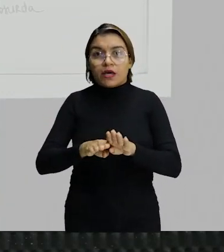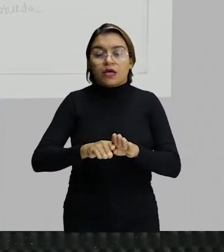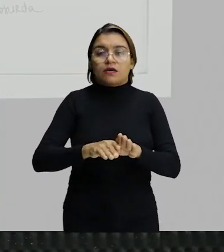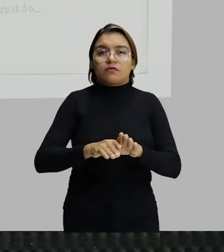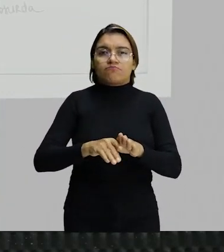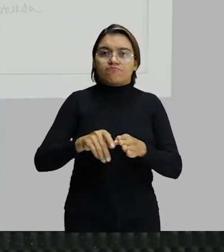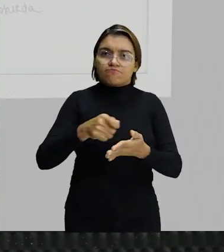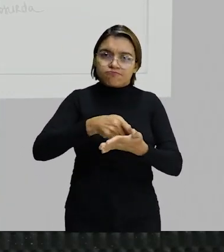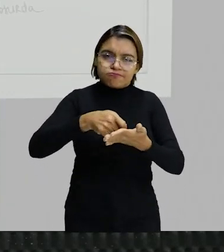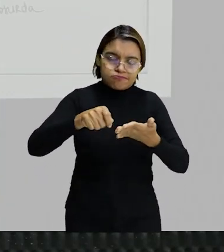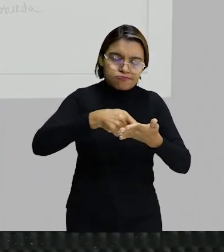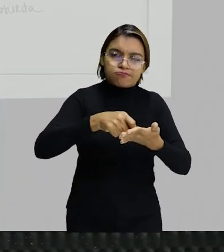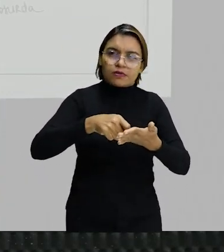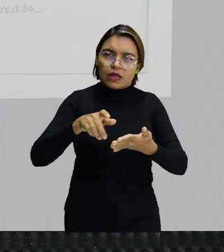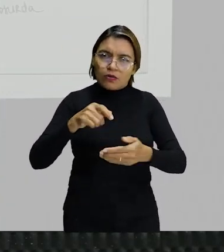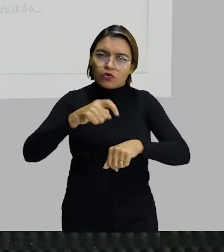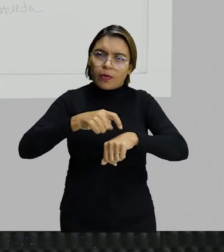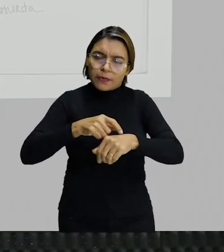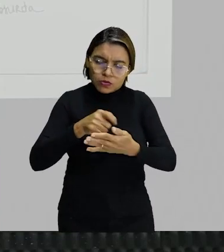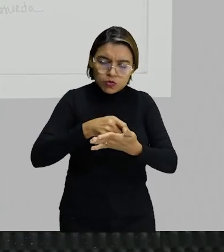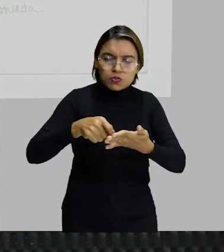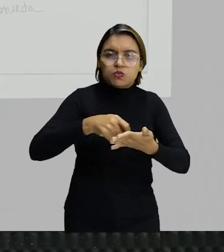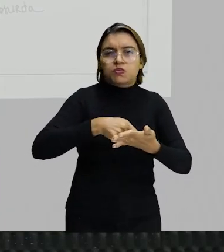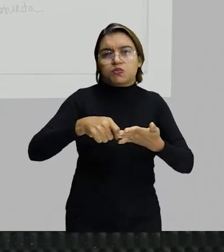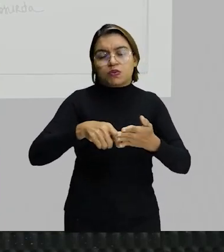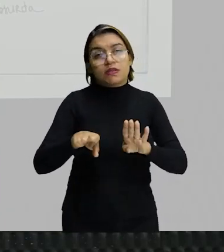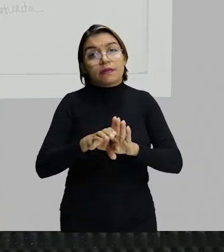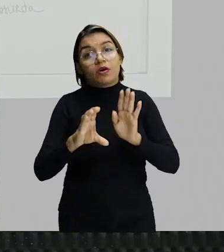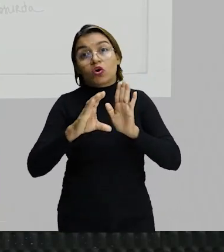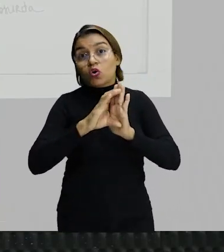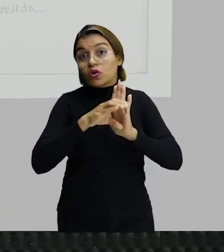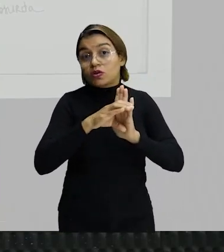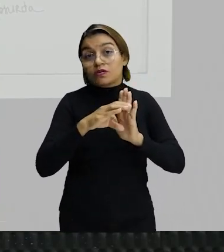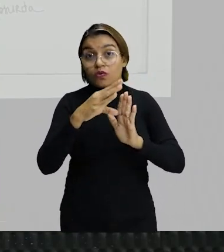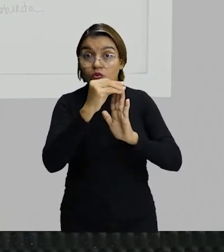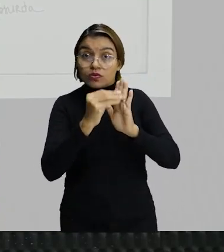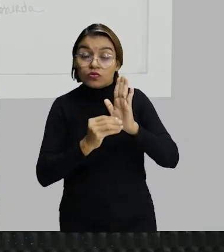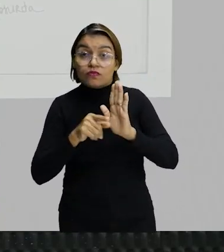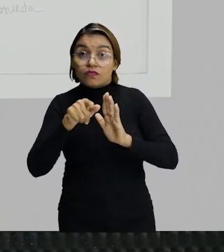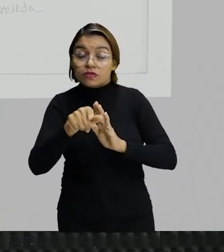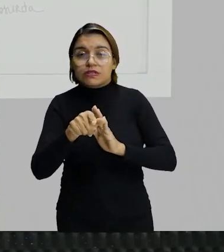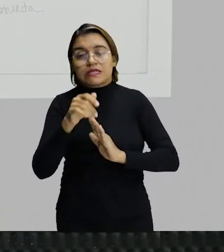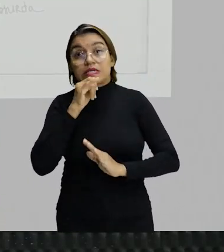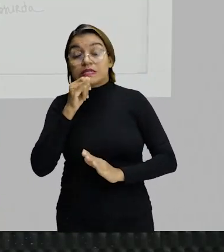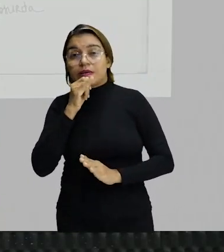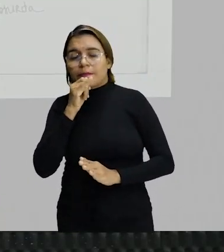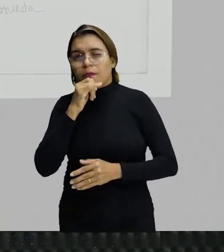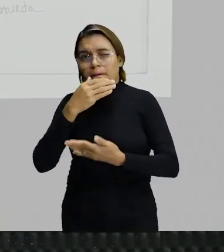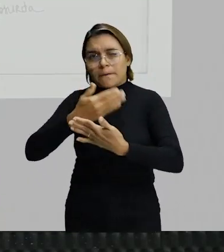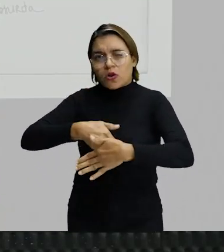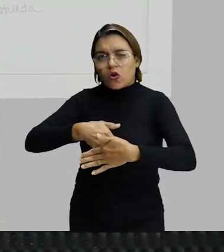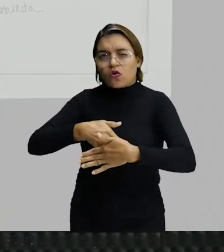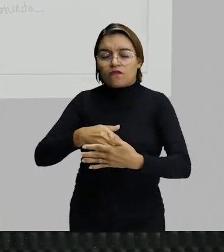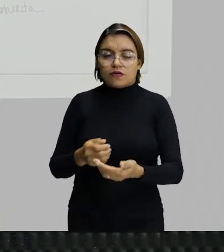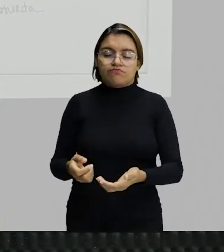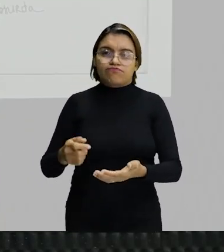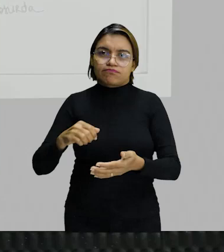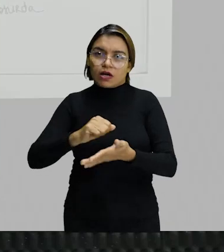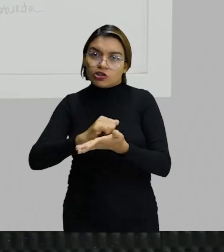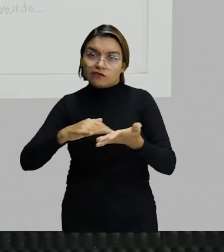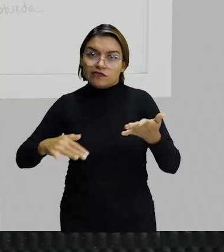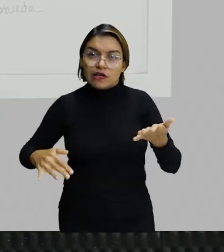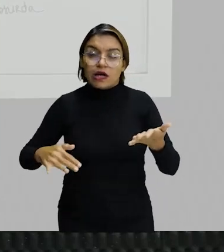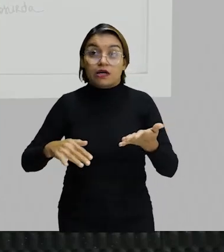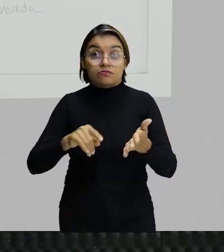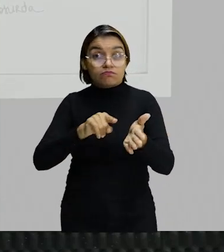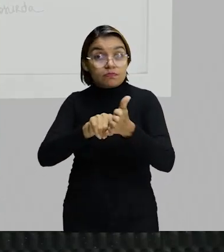textual, dentro dos conteúdos que vocês vão desenvolver, a partir até de uma simples resposta para uma questão numa prova, num exercício, ali